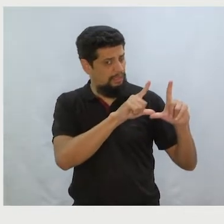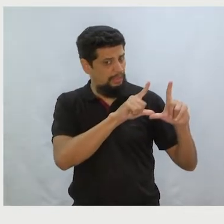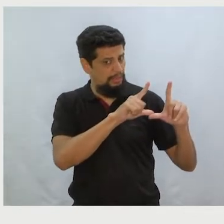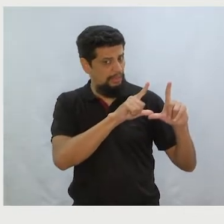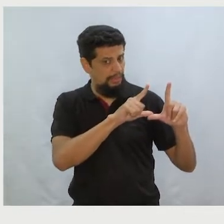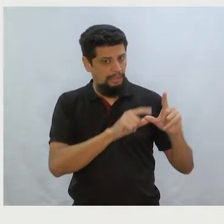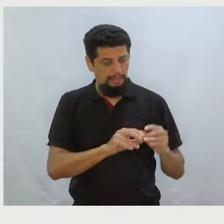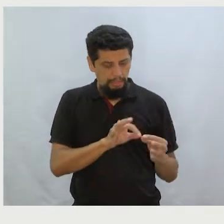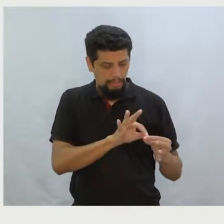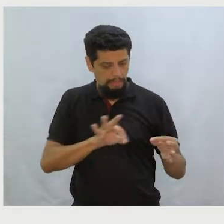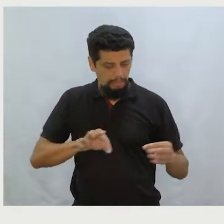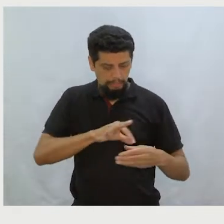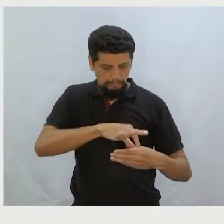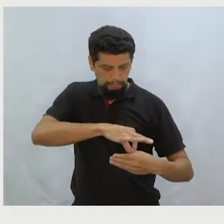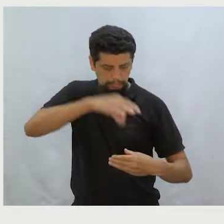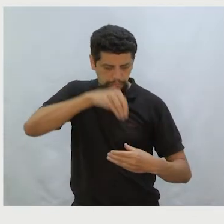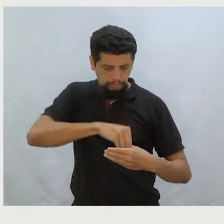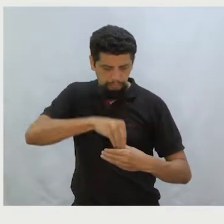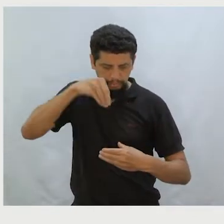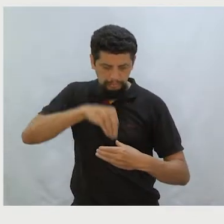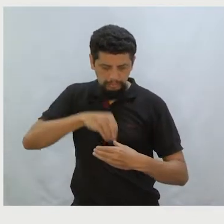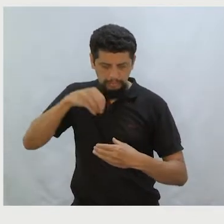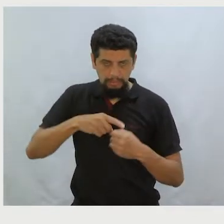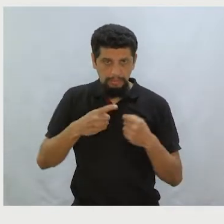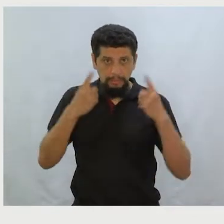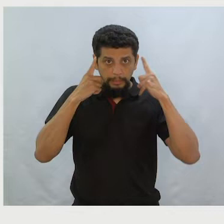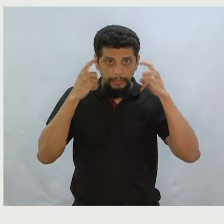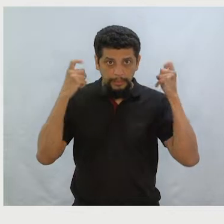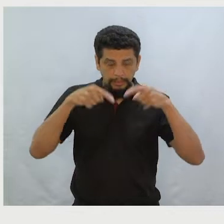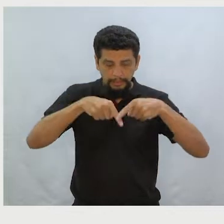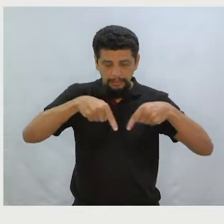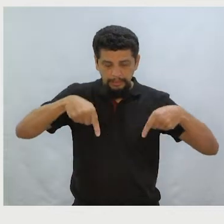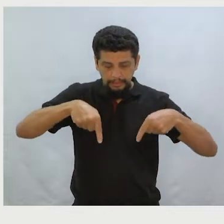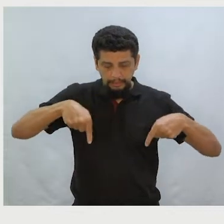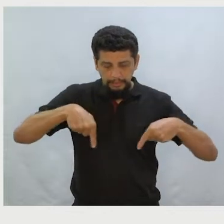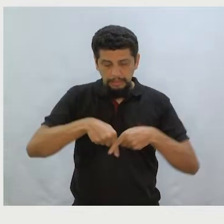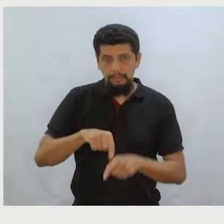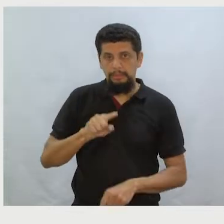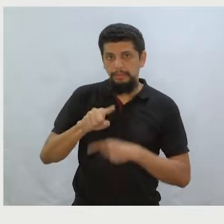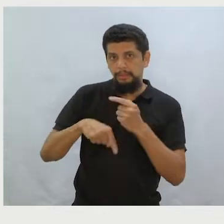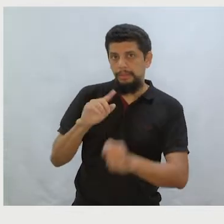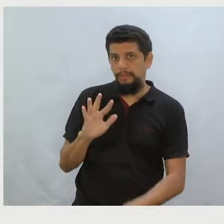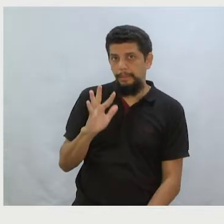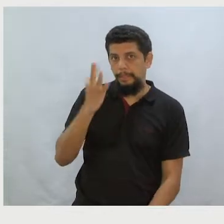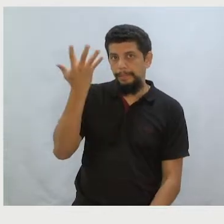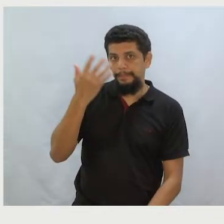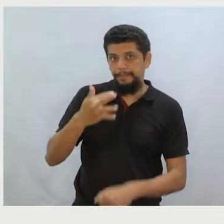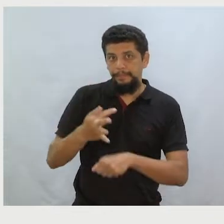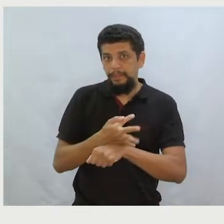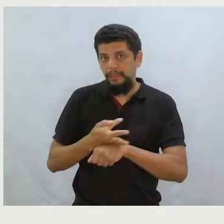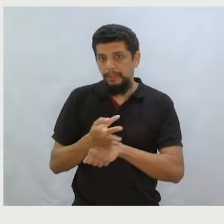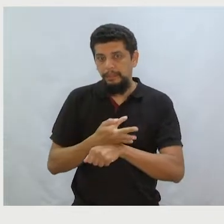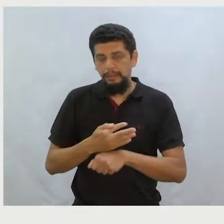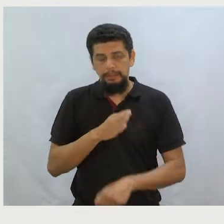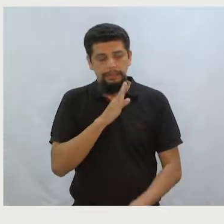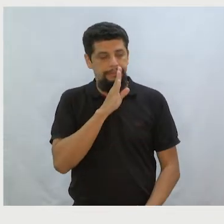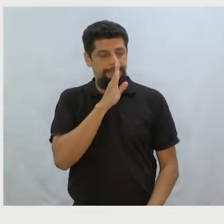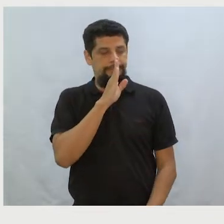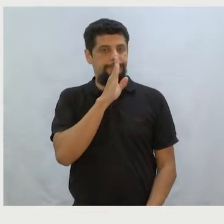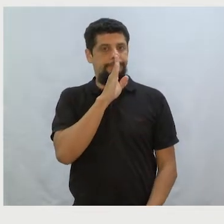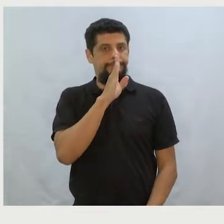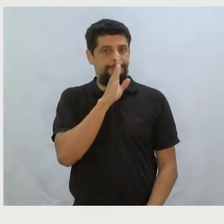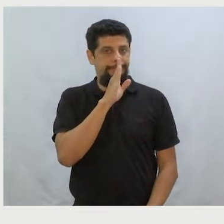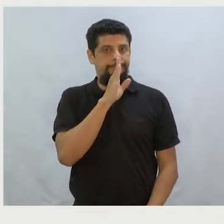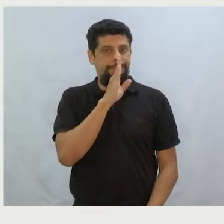os zíperes e velcros das mochilas eram os únos barulhos na sala de repente as nossas férias ficaram